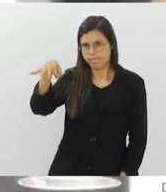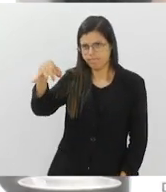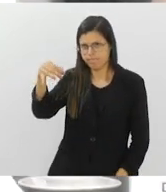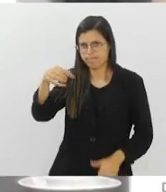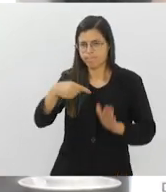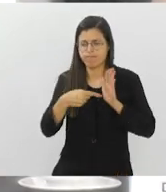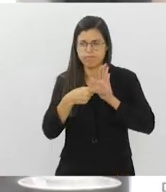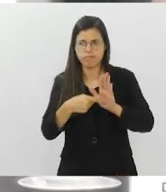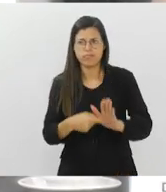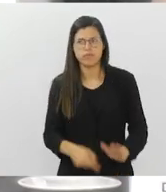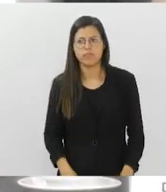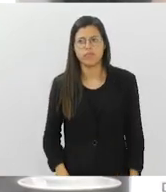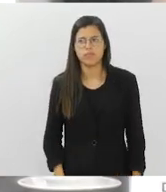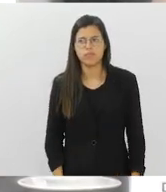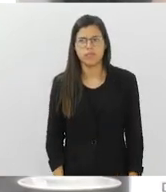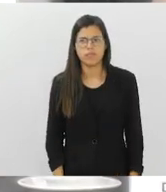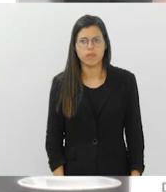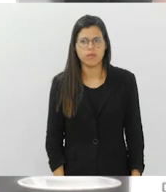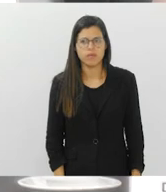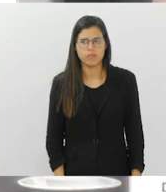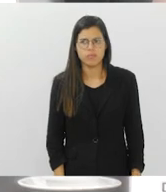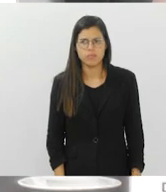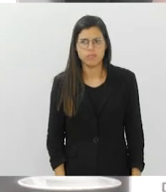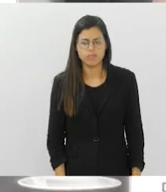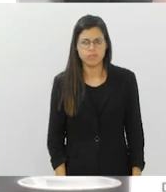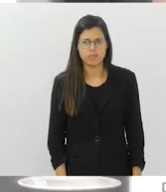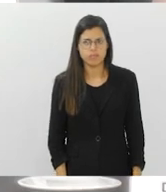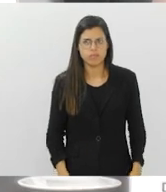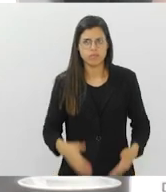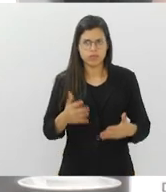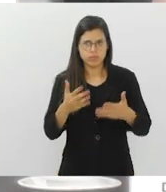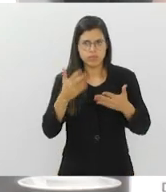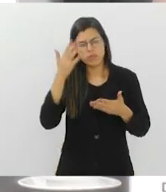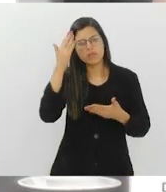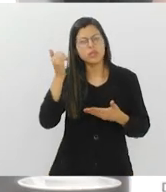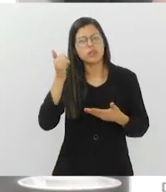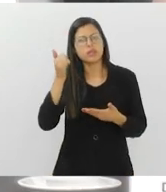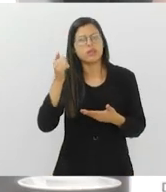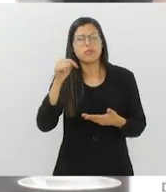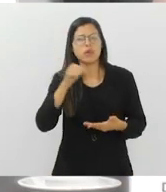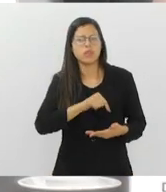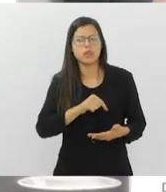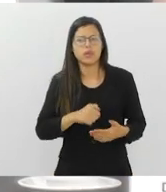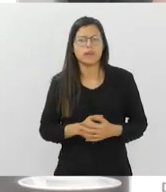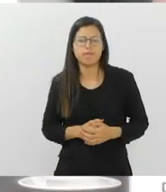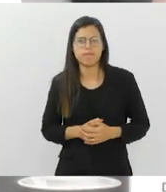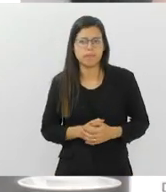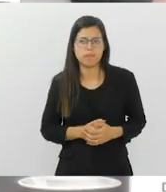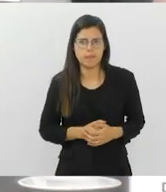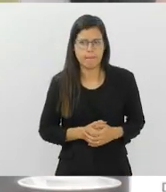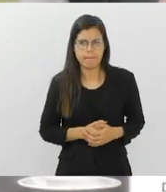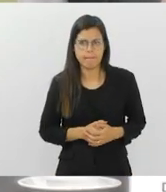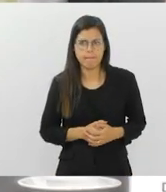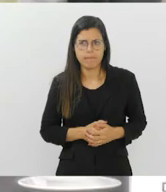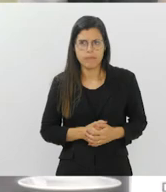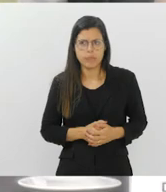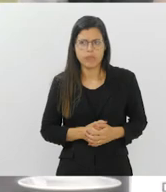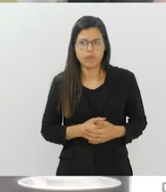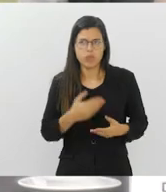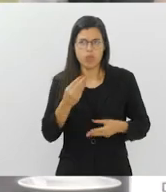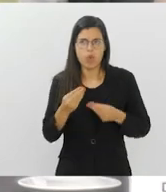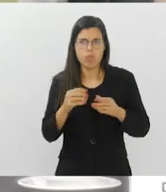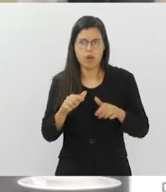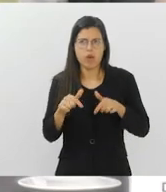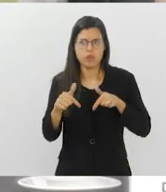disponível. E gostaria de saber como, nesse caso, a gente deve agir